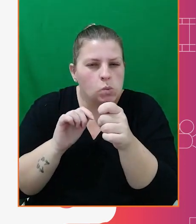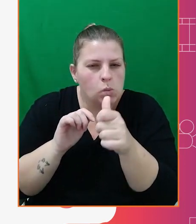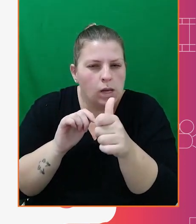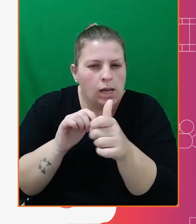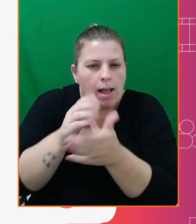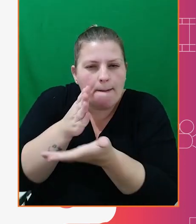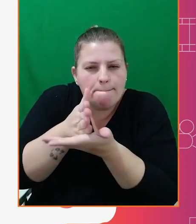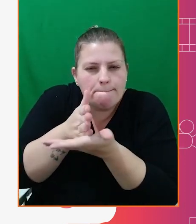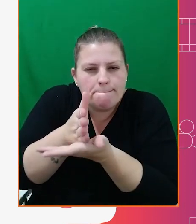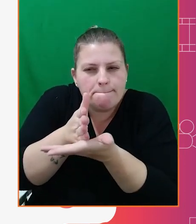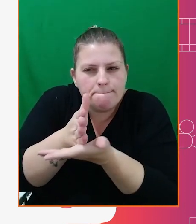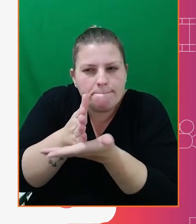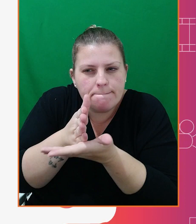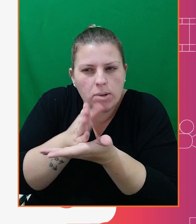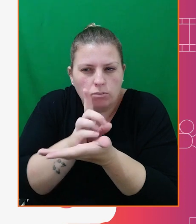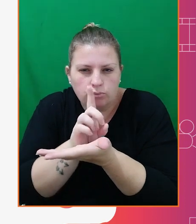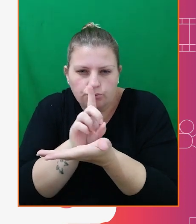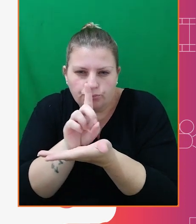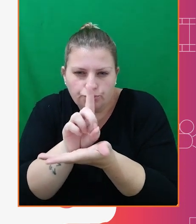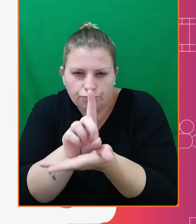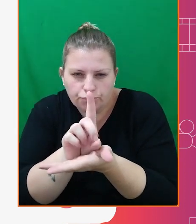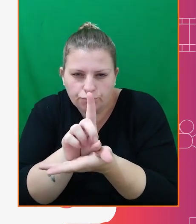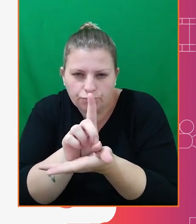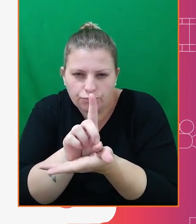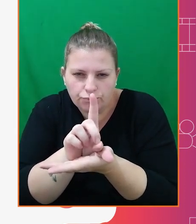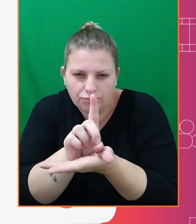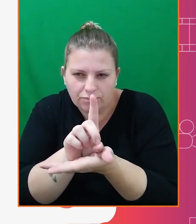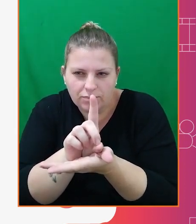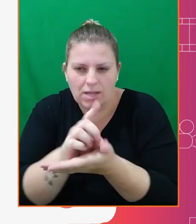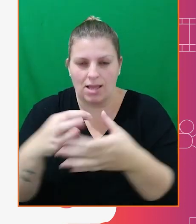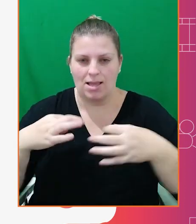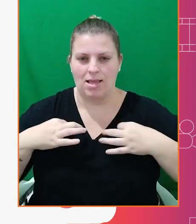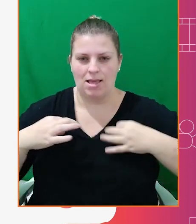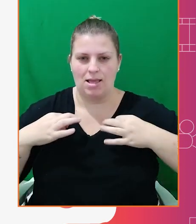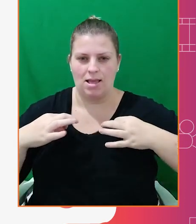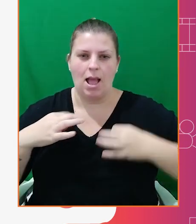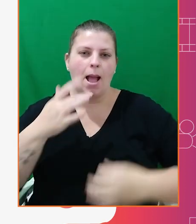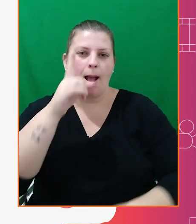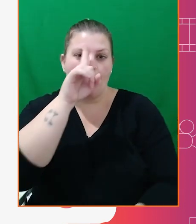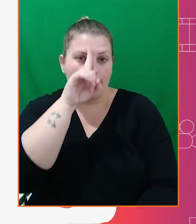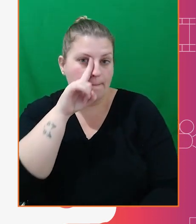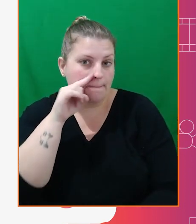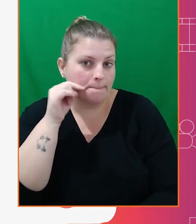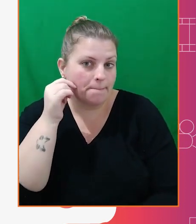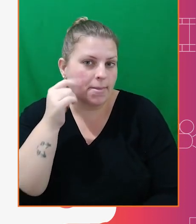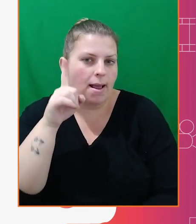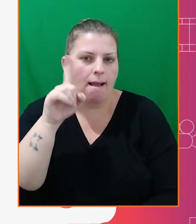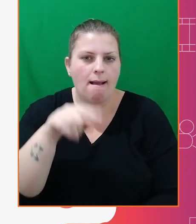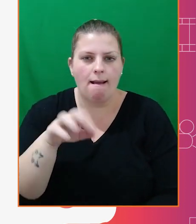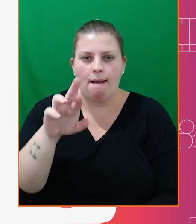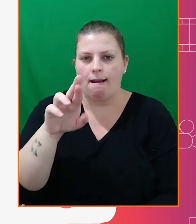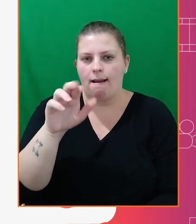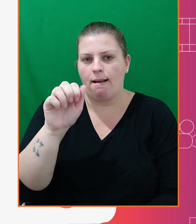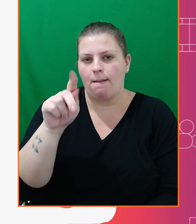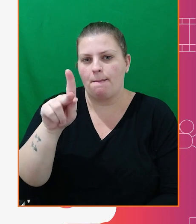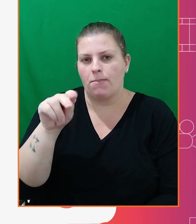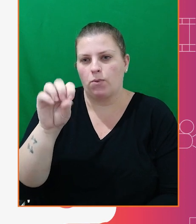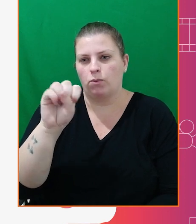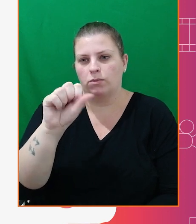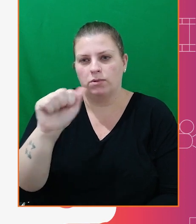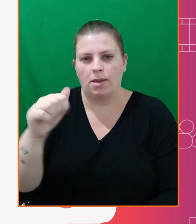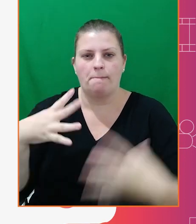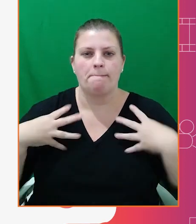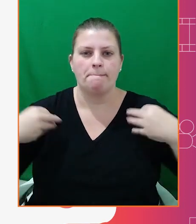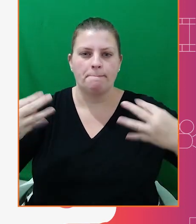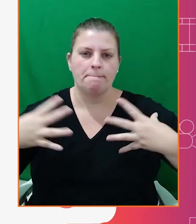dos personagens está situado. Apesar de ele vestir uma camisa amarela, ele é uma raposa de pelagem